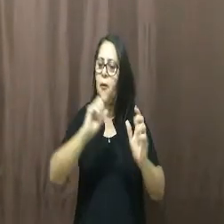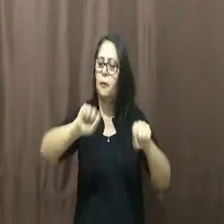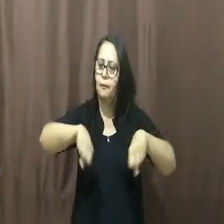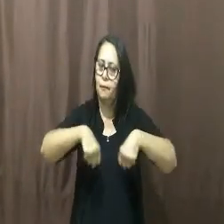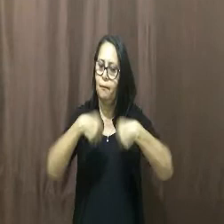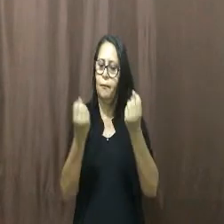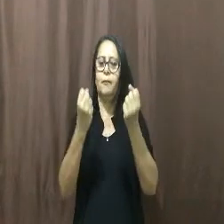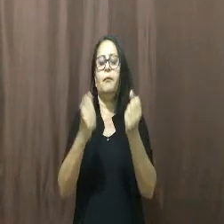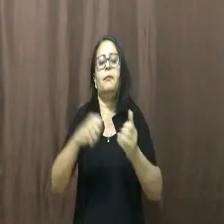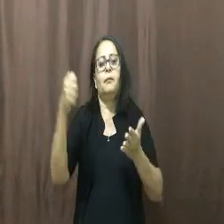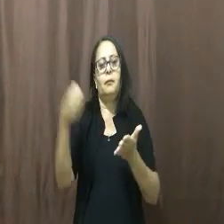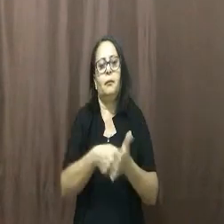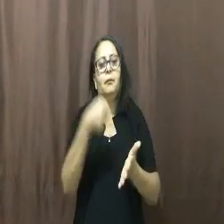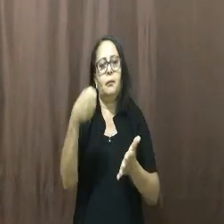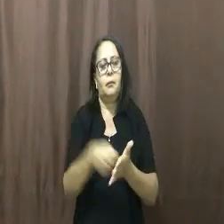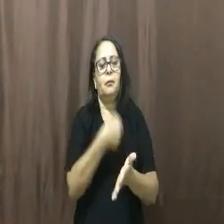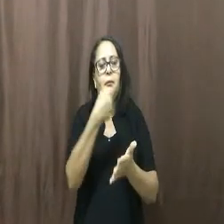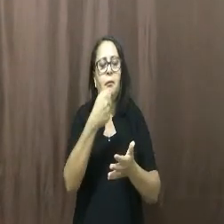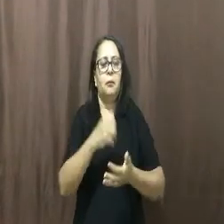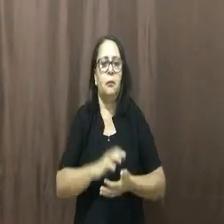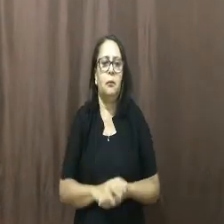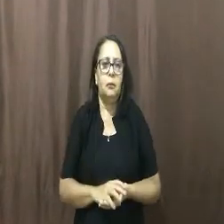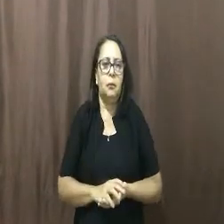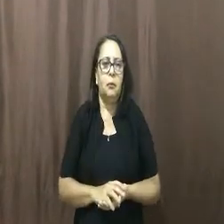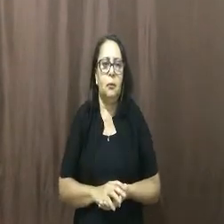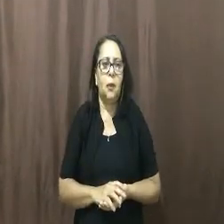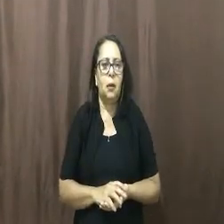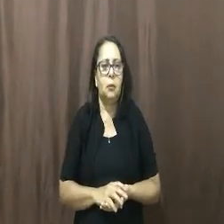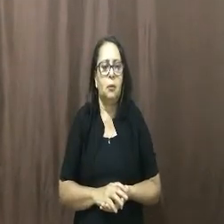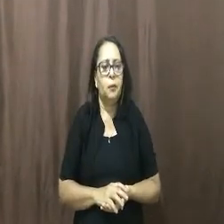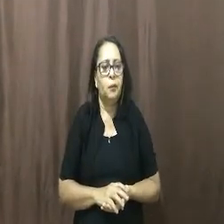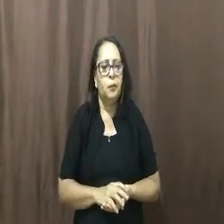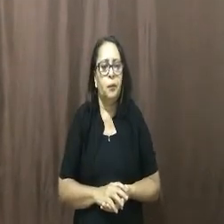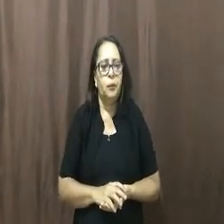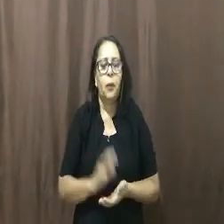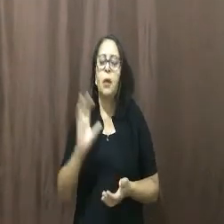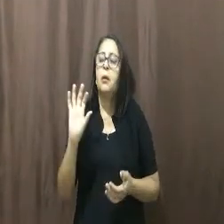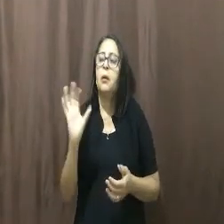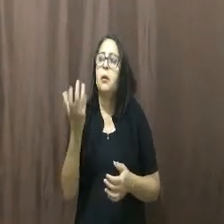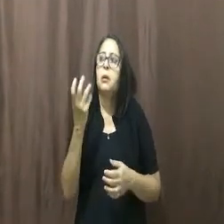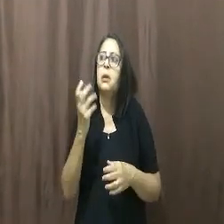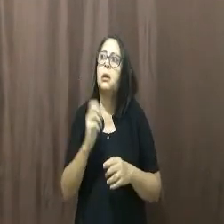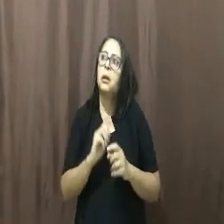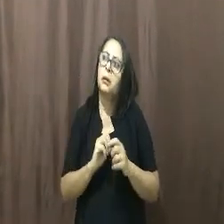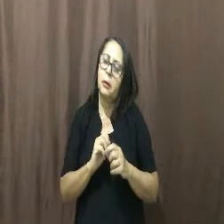mais intensa, né? Olha o que é que acontece.